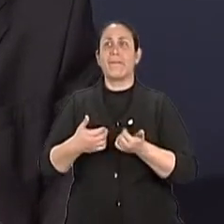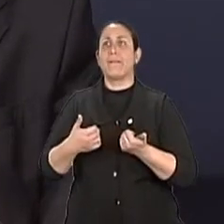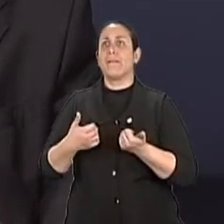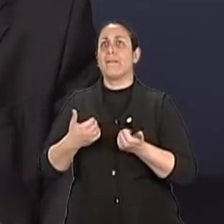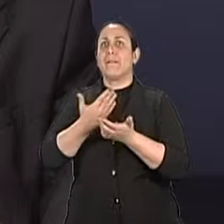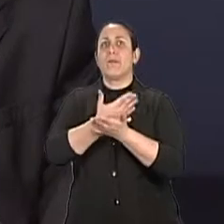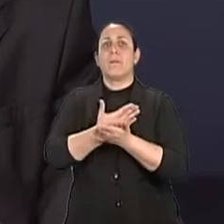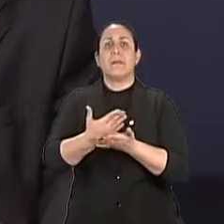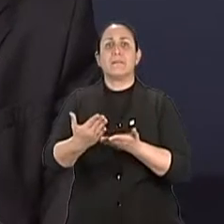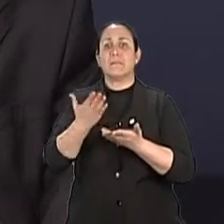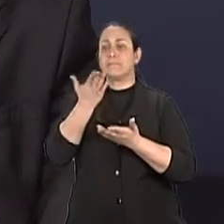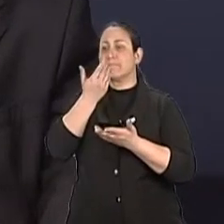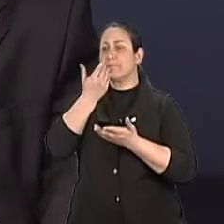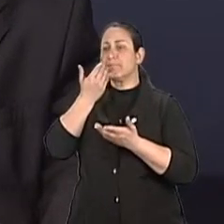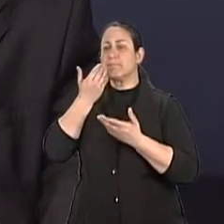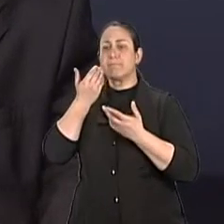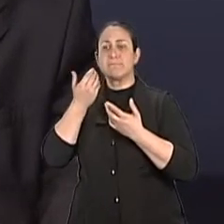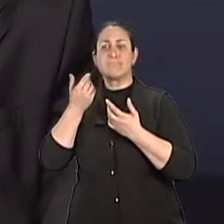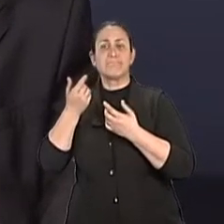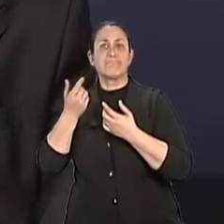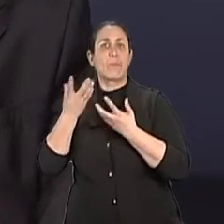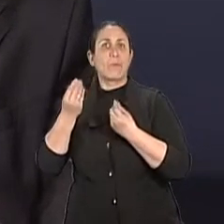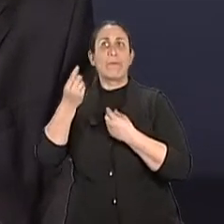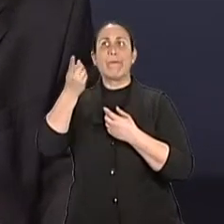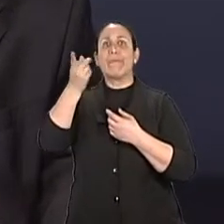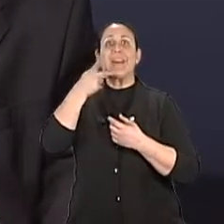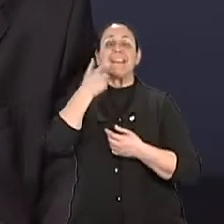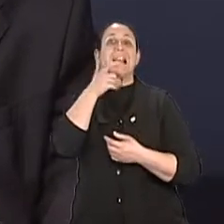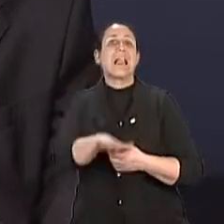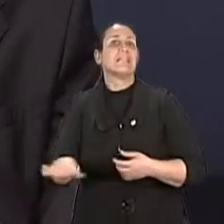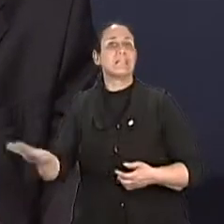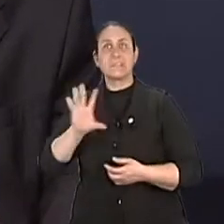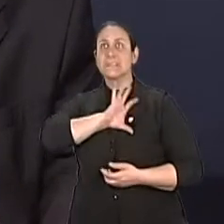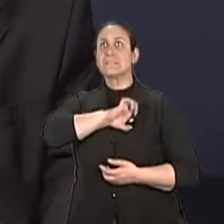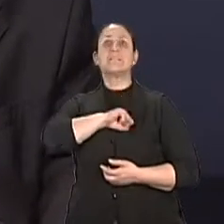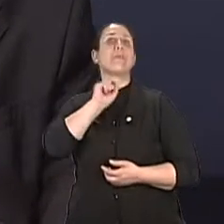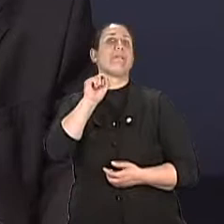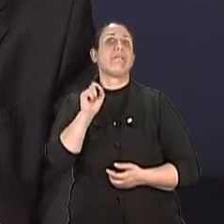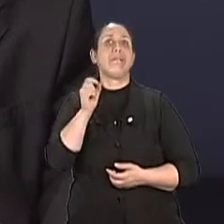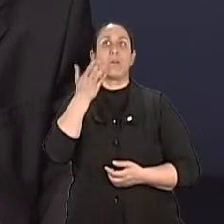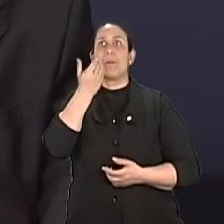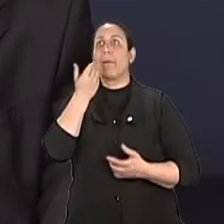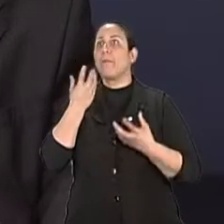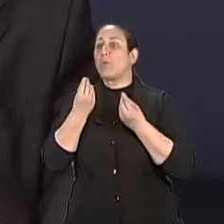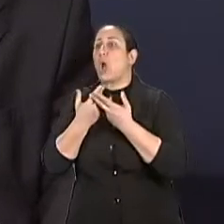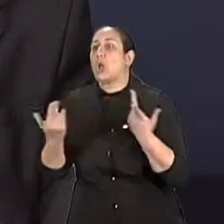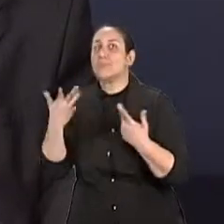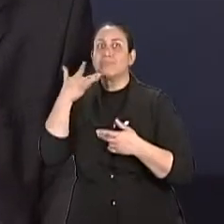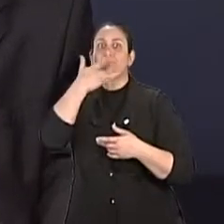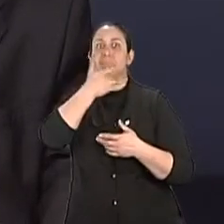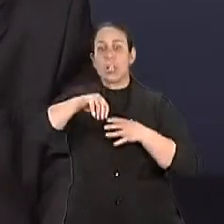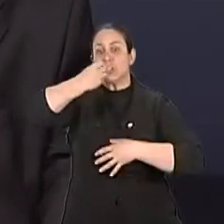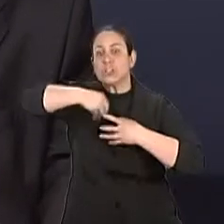a deixar de lado as alimentações que as crianças adoram, e que não vale declinar aqui o nome das coisas, porque elas